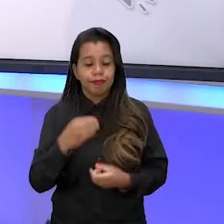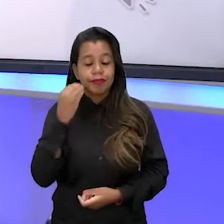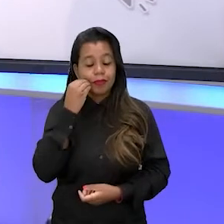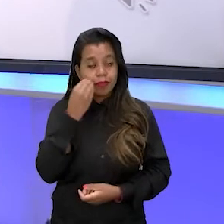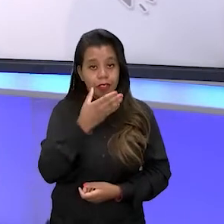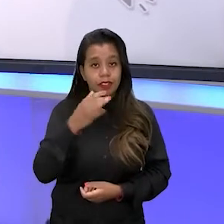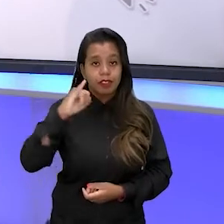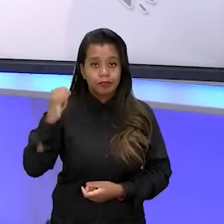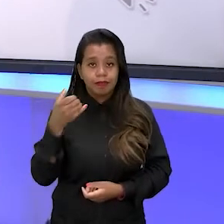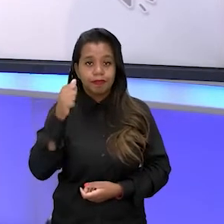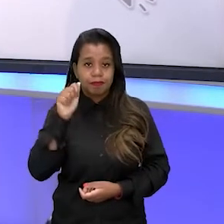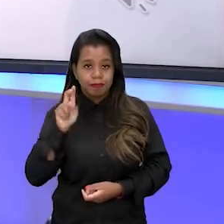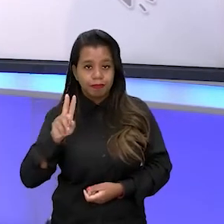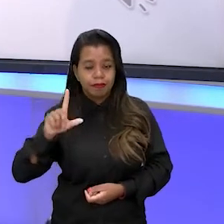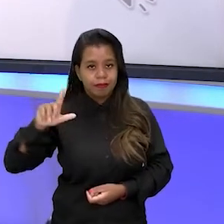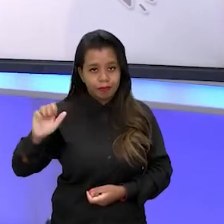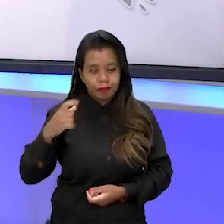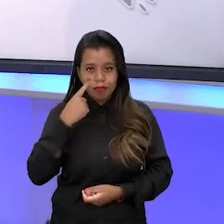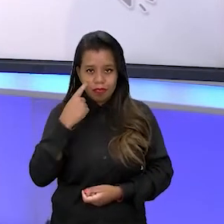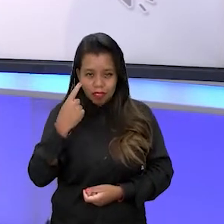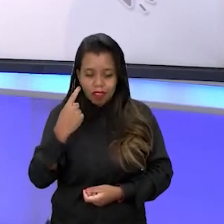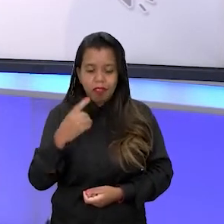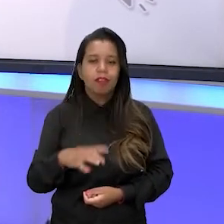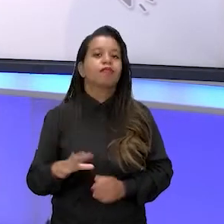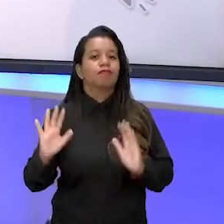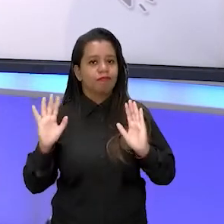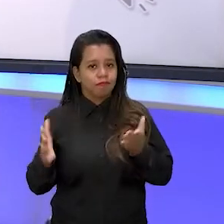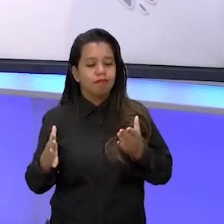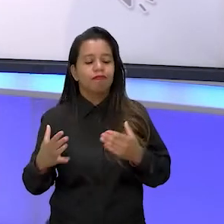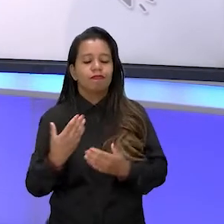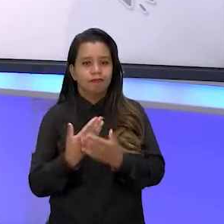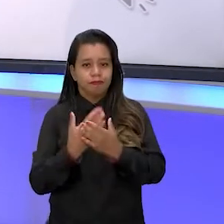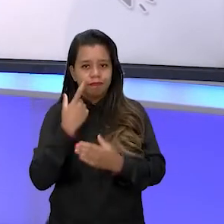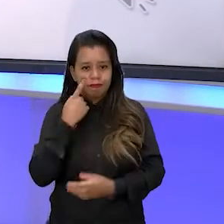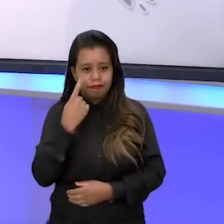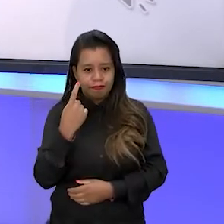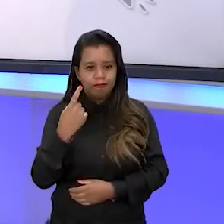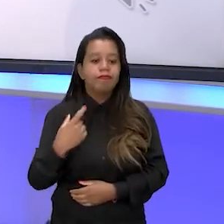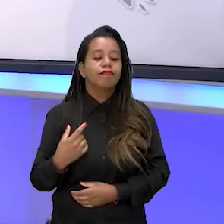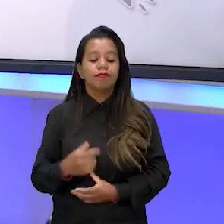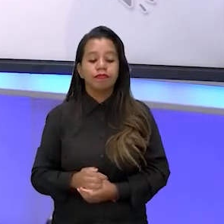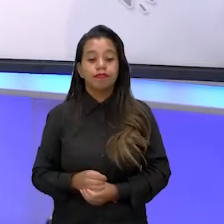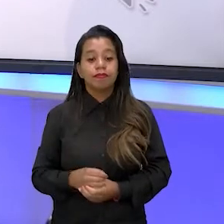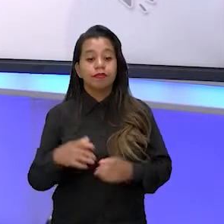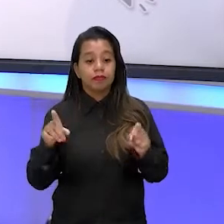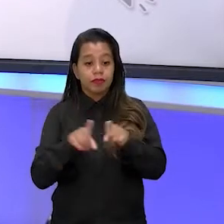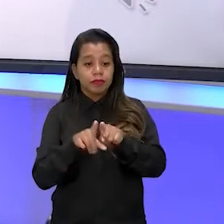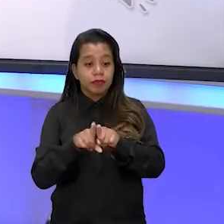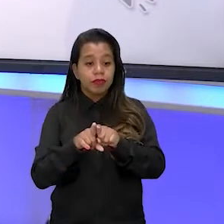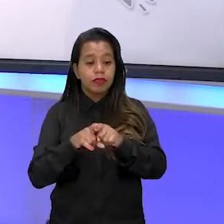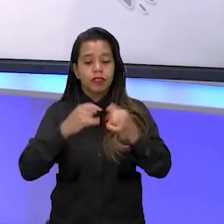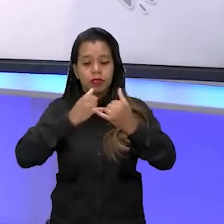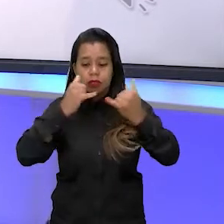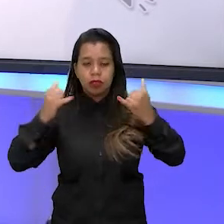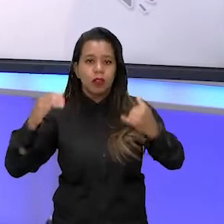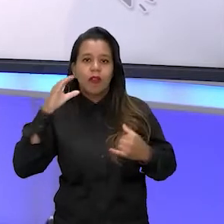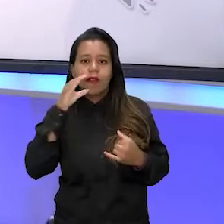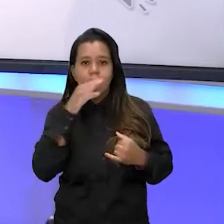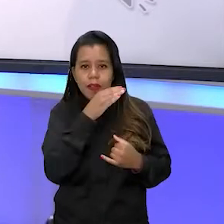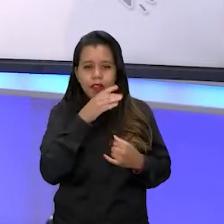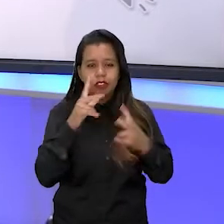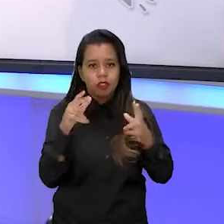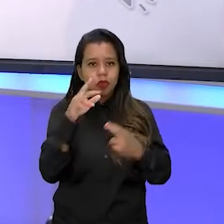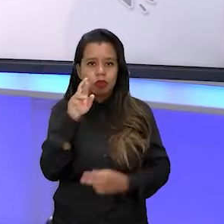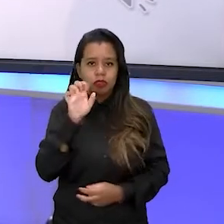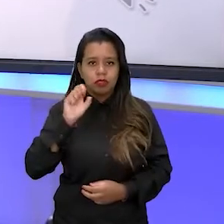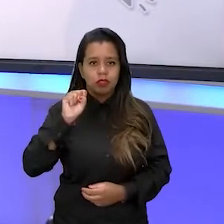efeito Joule, que também é aproveitado aí para as transformações de energia elétrica em calor. Tá certo? Como é o caso das resistências. E agora a gente